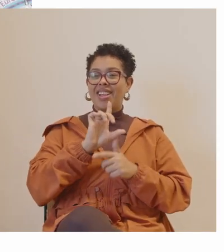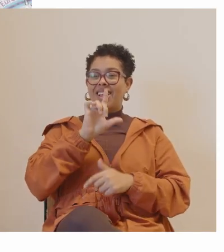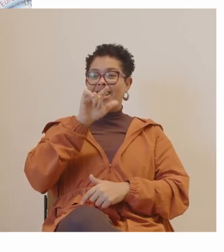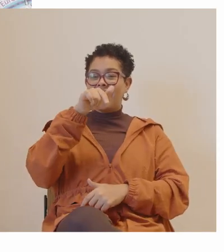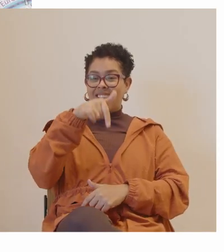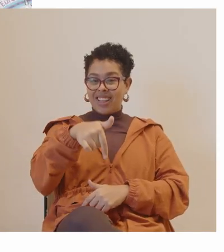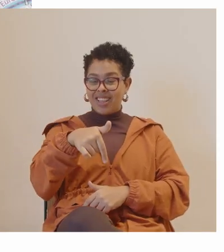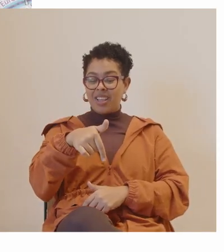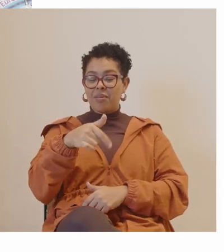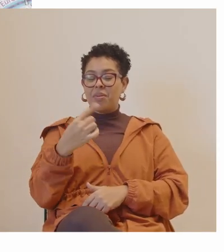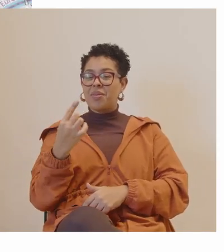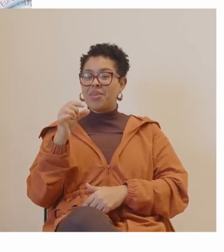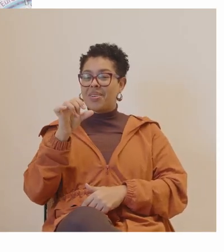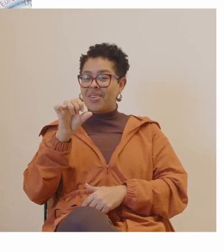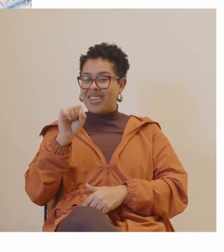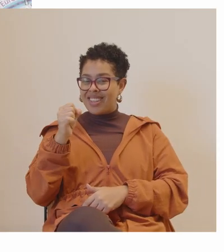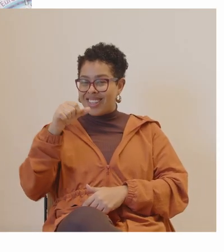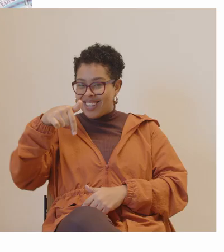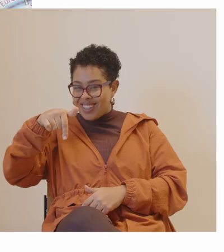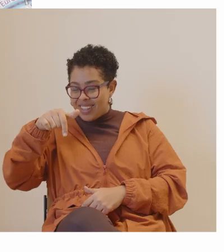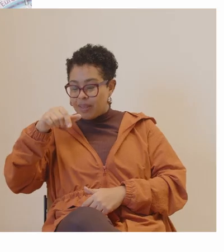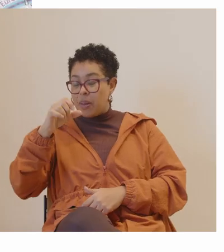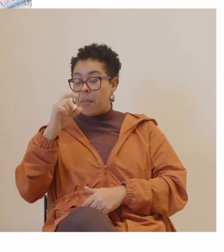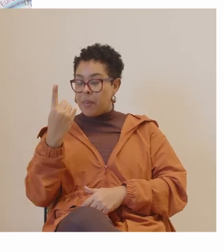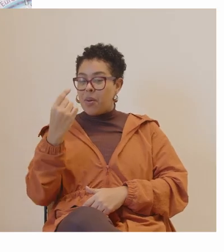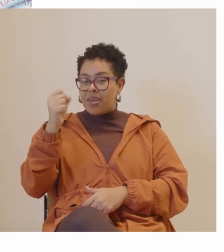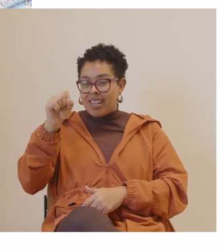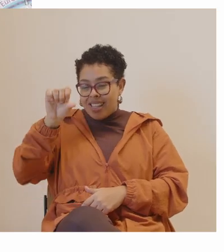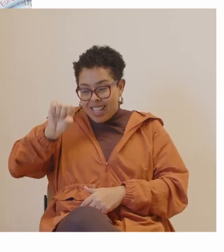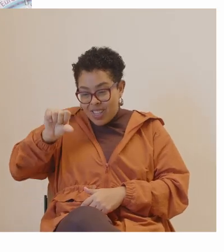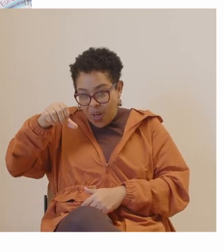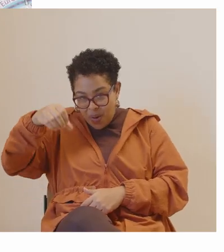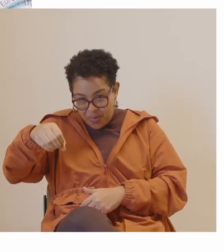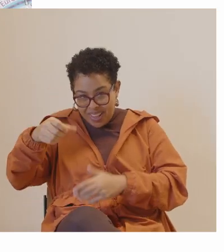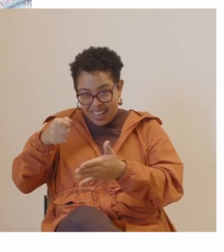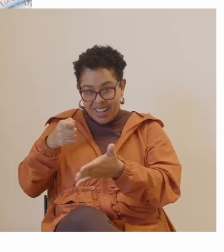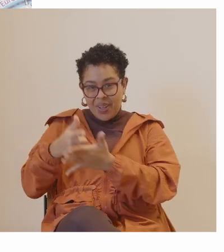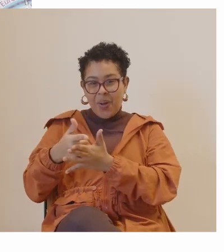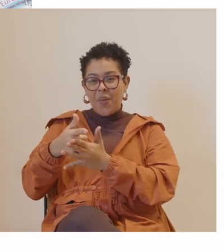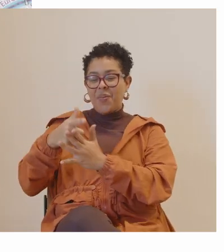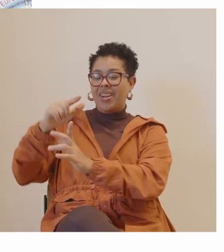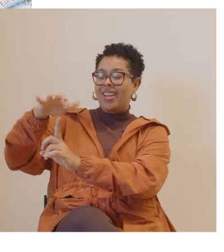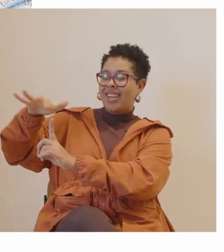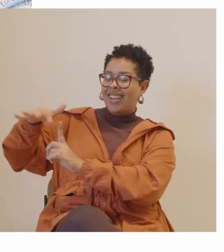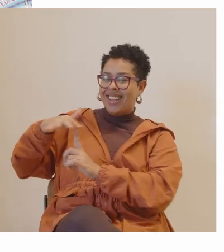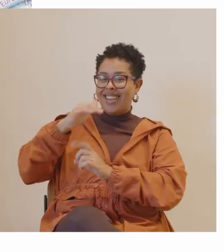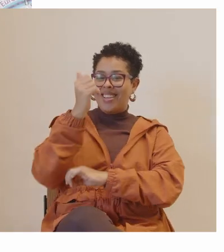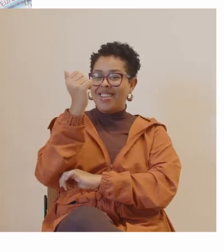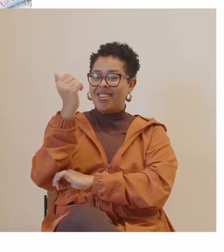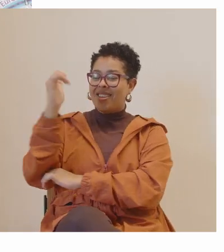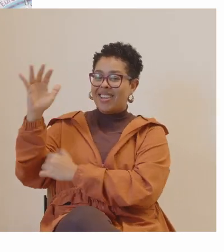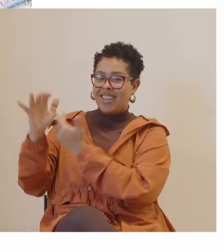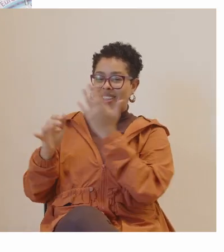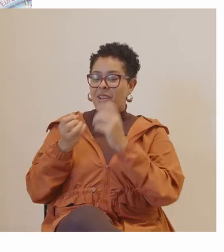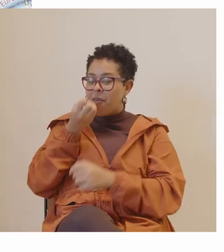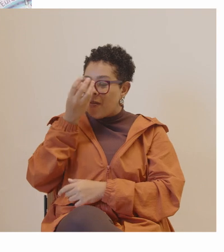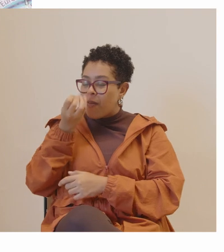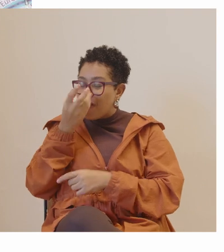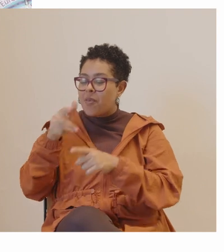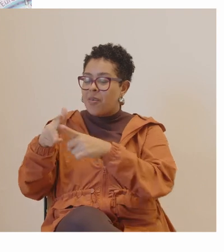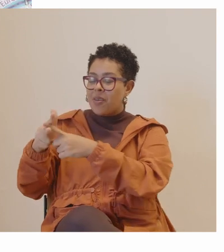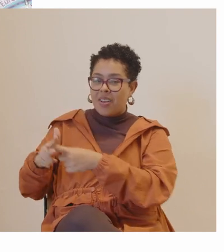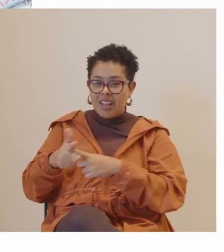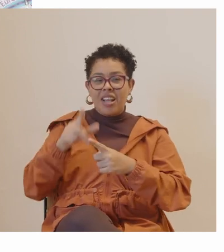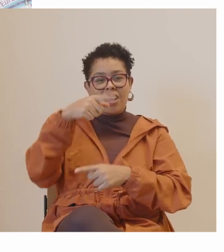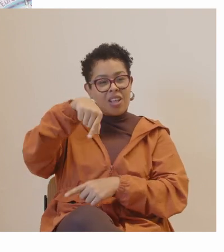compra em 1890 para iniciar a reforma desse jardim. Então, a casa, que vocês já devem ter visto por aí em milhões